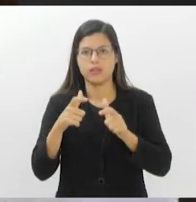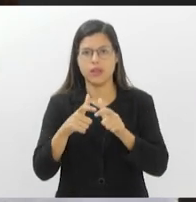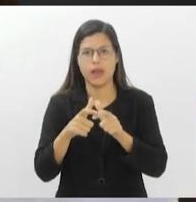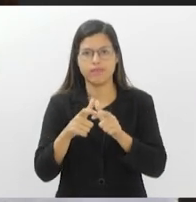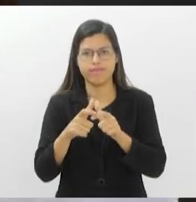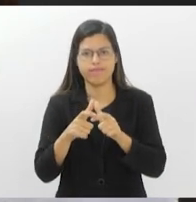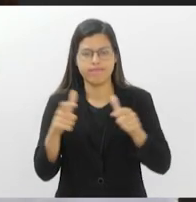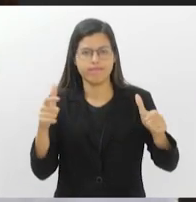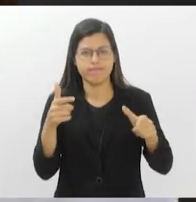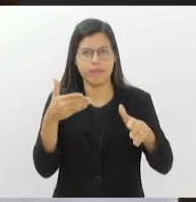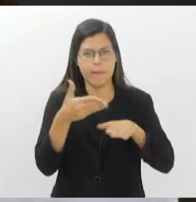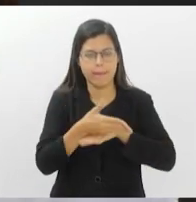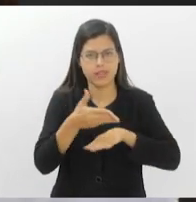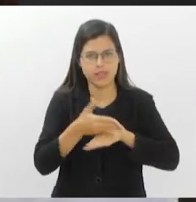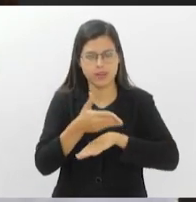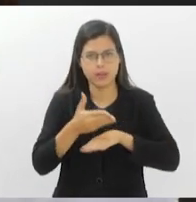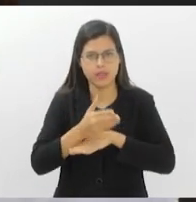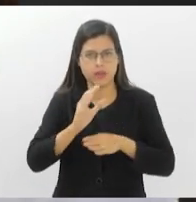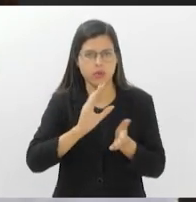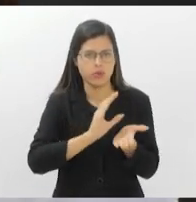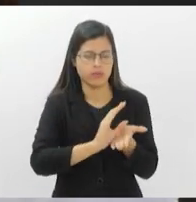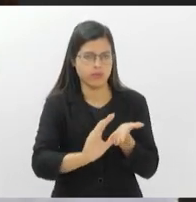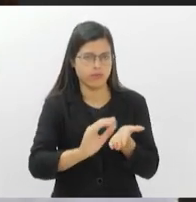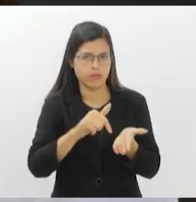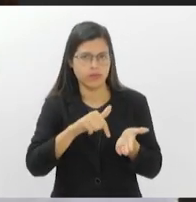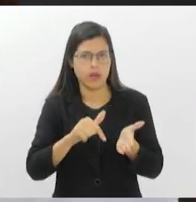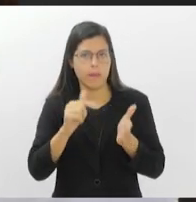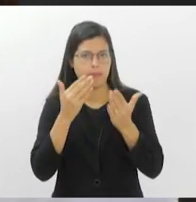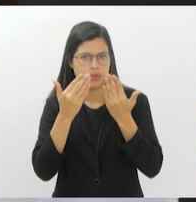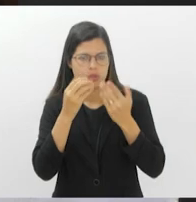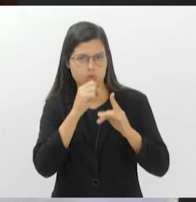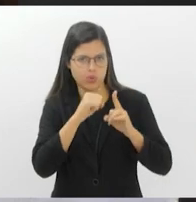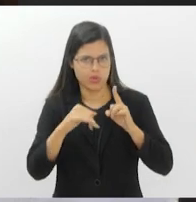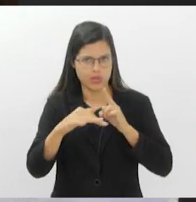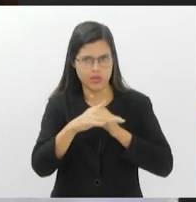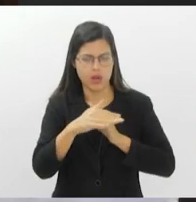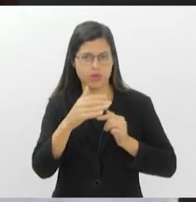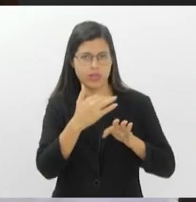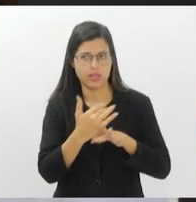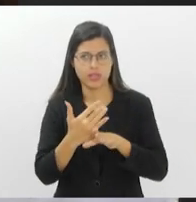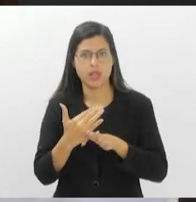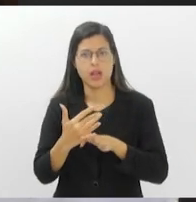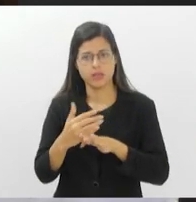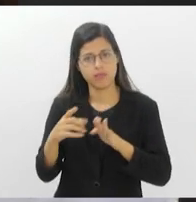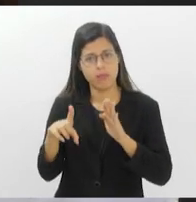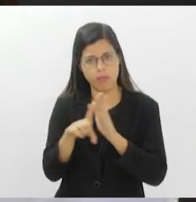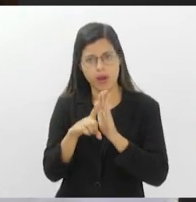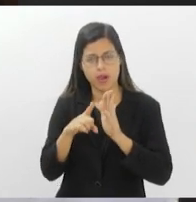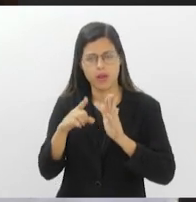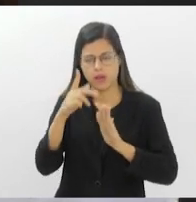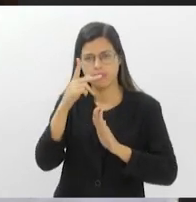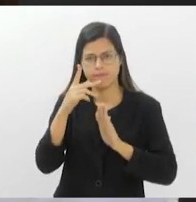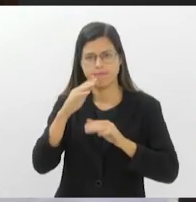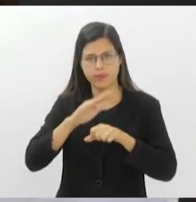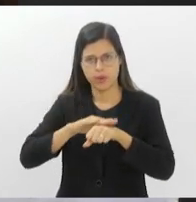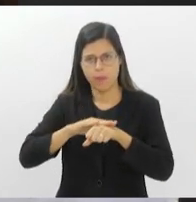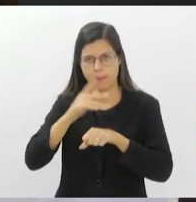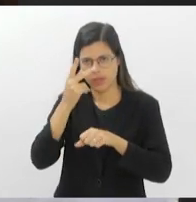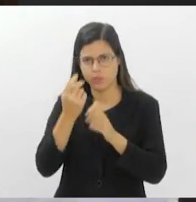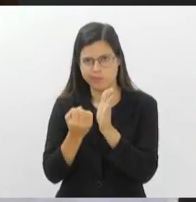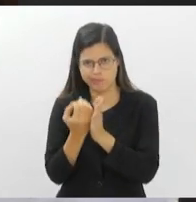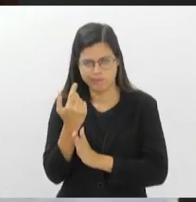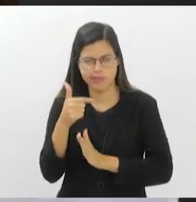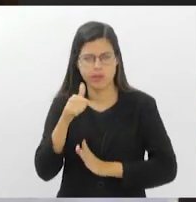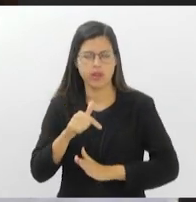no financiamento da rede de atenção psicossocial dos municípios. Foi uma lei de minha autoria que a gente conseguiu colocar em vigor,